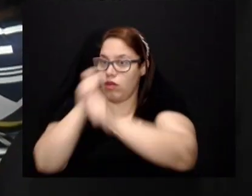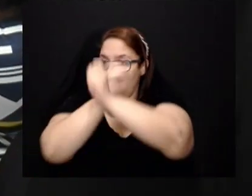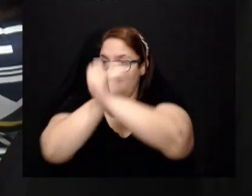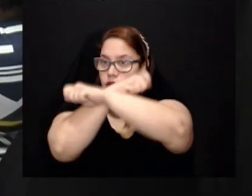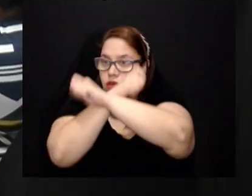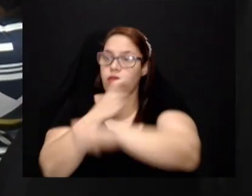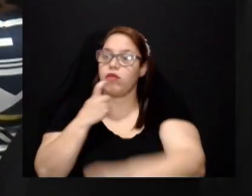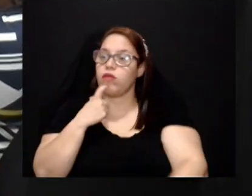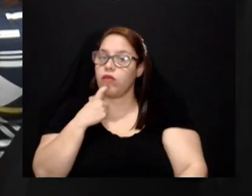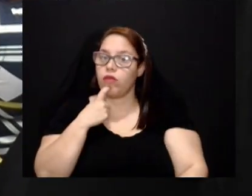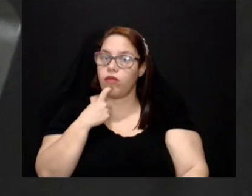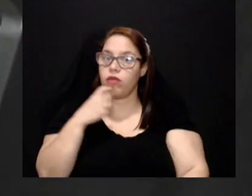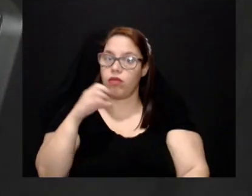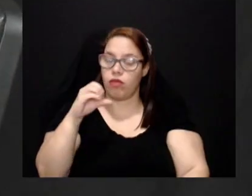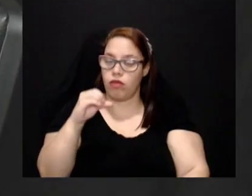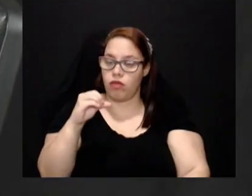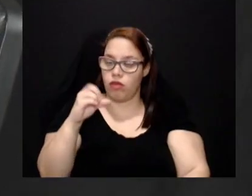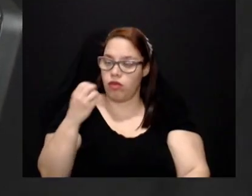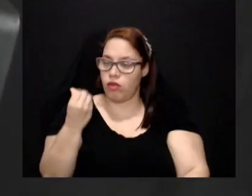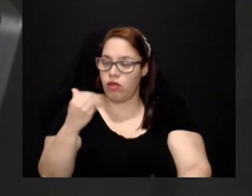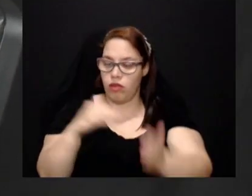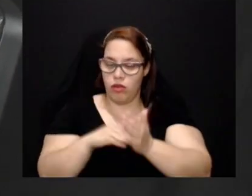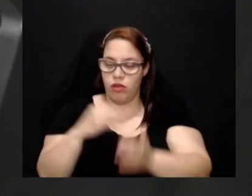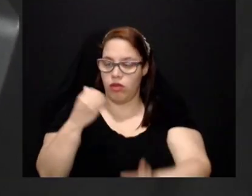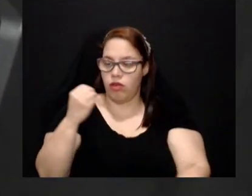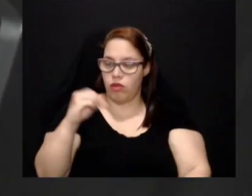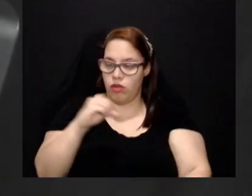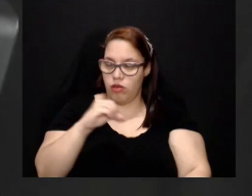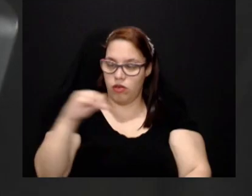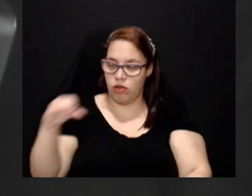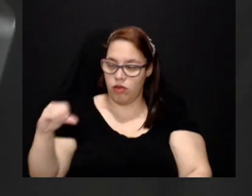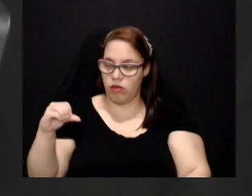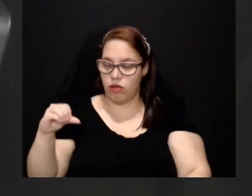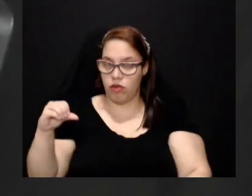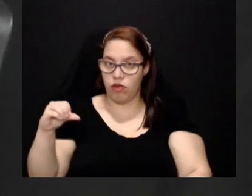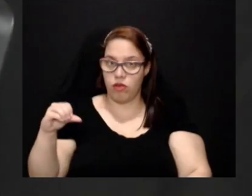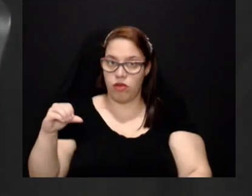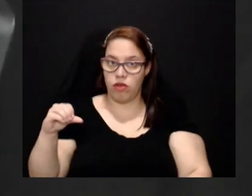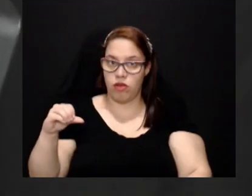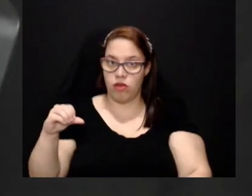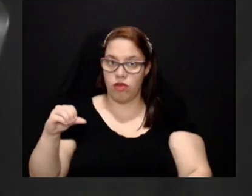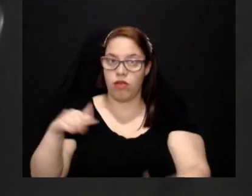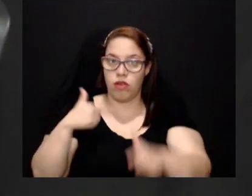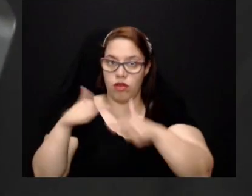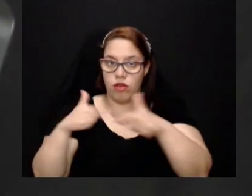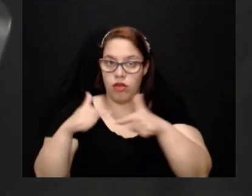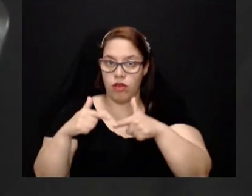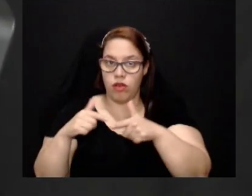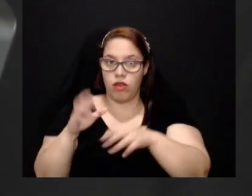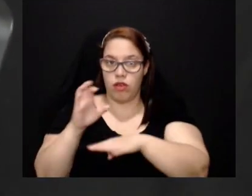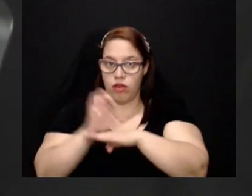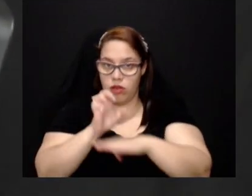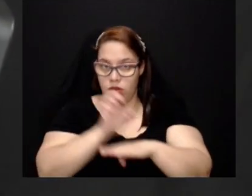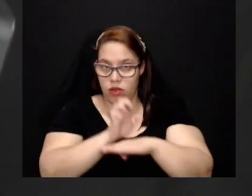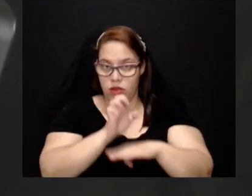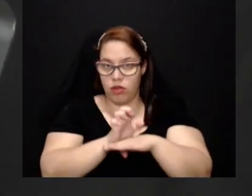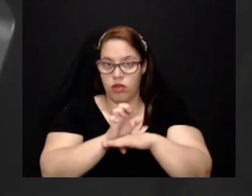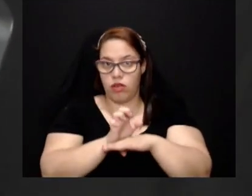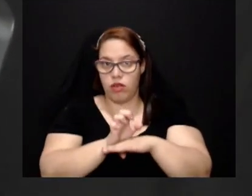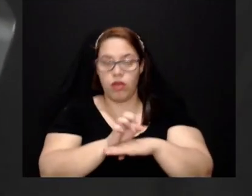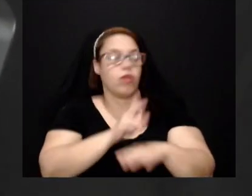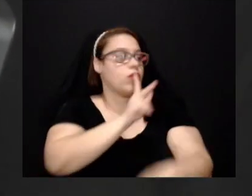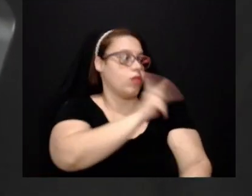de 96 a 99, né? E trabalhando no Estado. Como